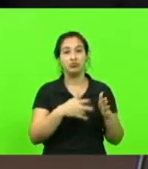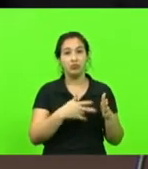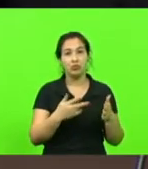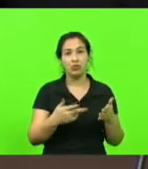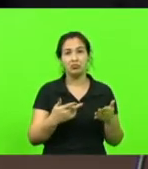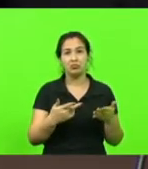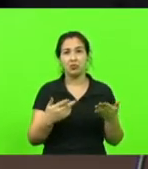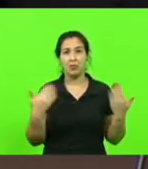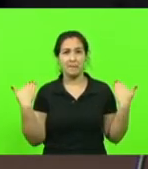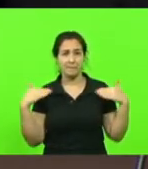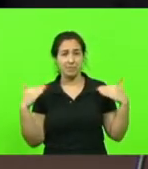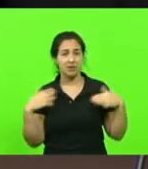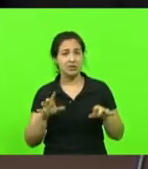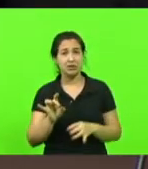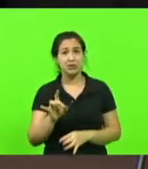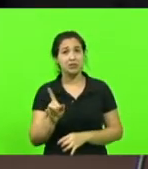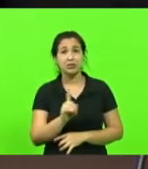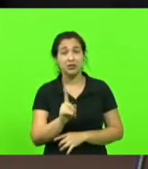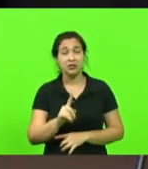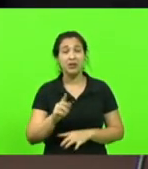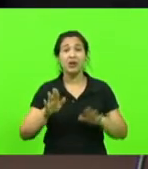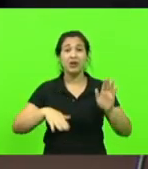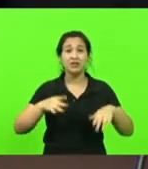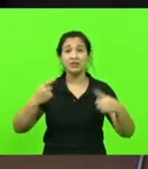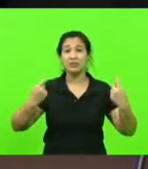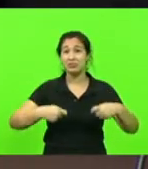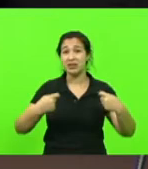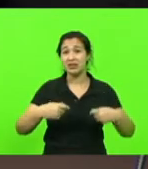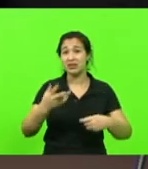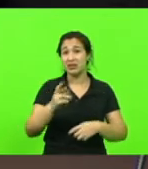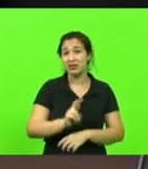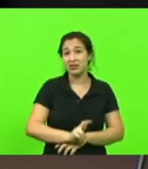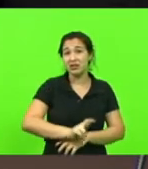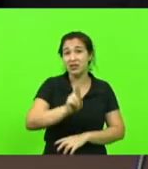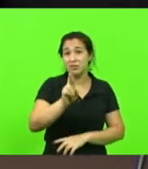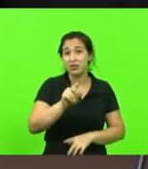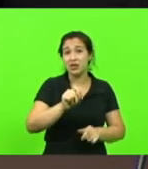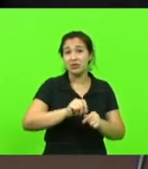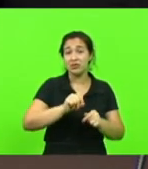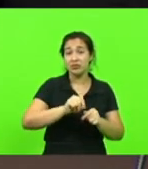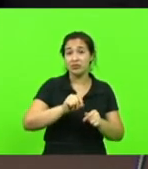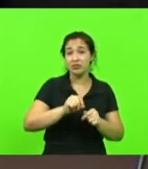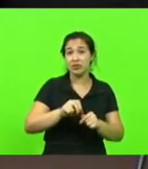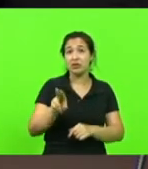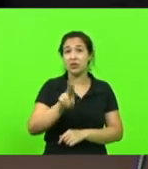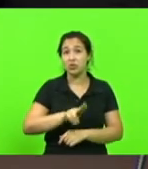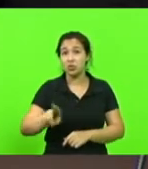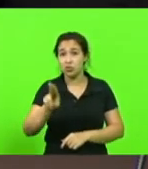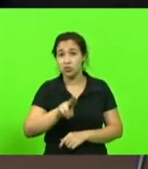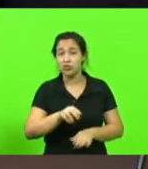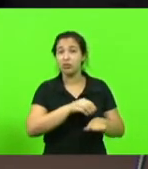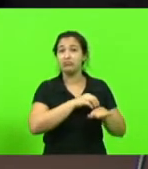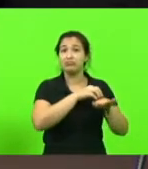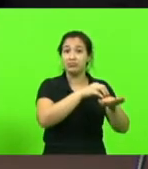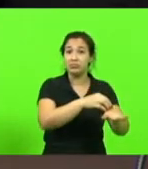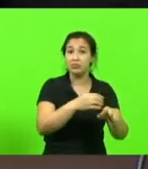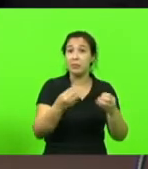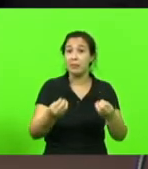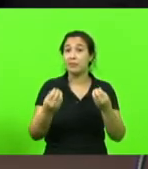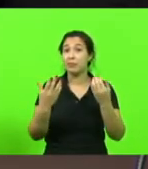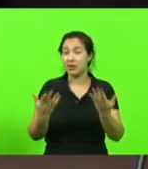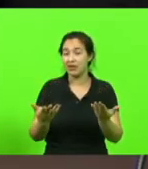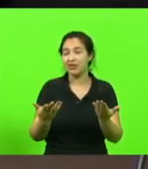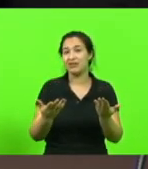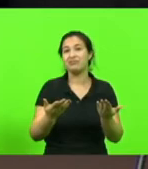passear ou não, muitas vezes é necessário, inclusive, que o dono do pet faça utilização desse tipo de transporte até para